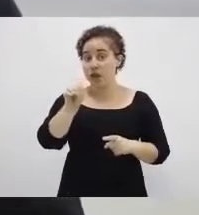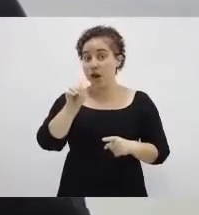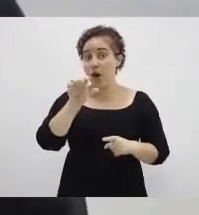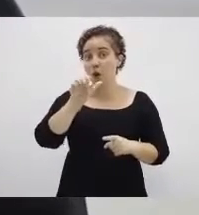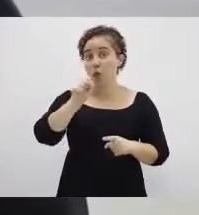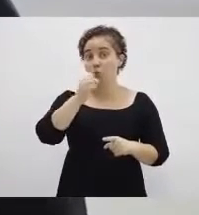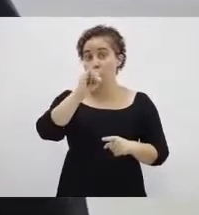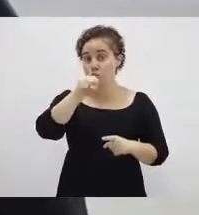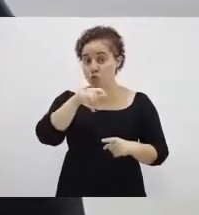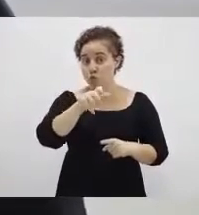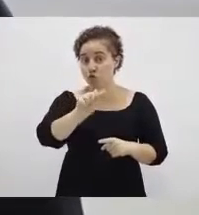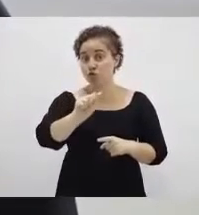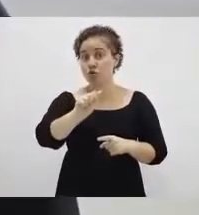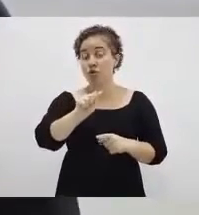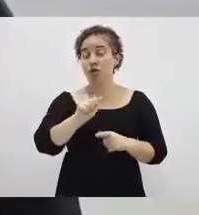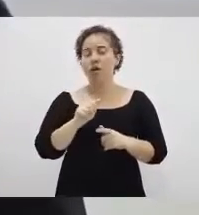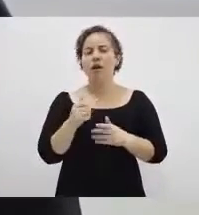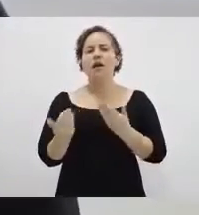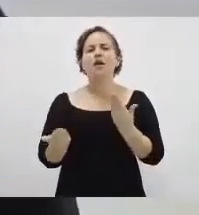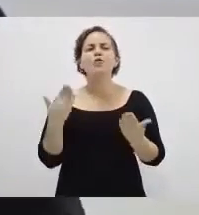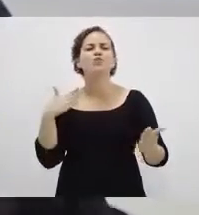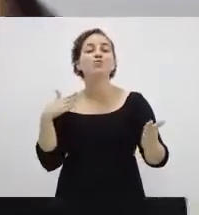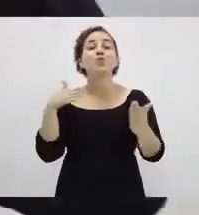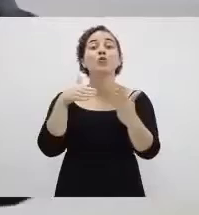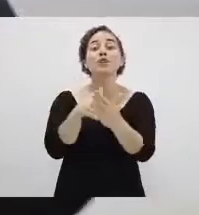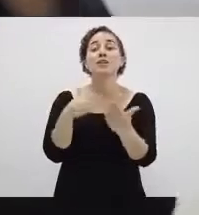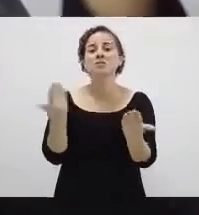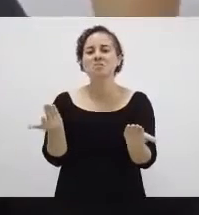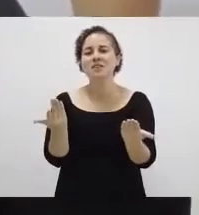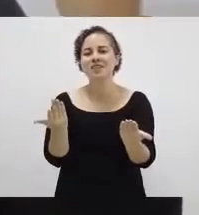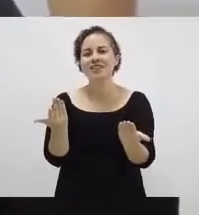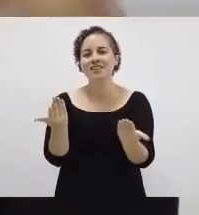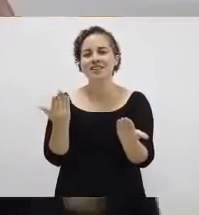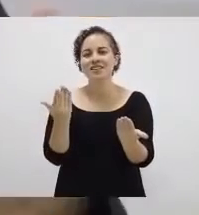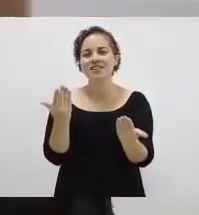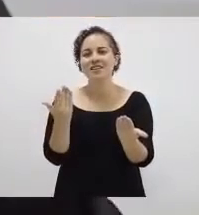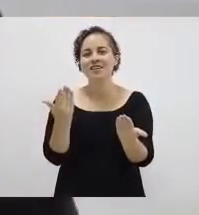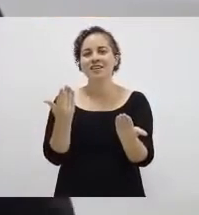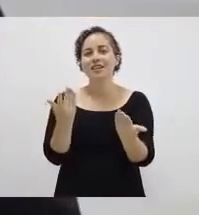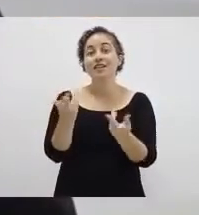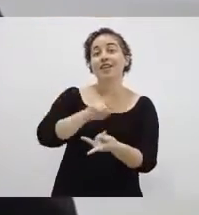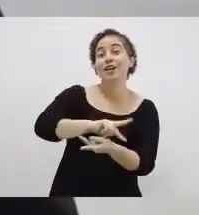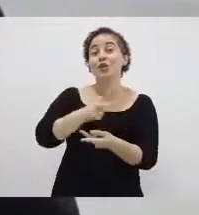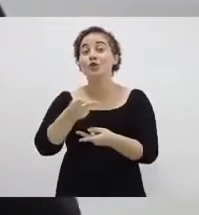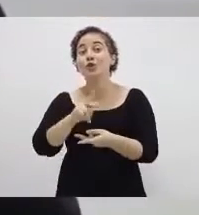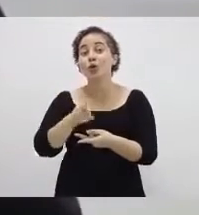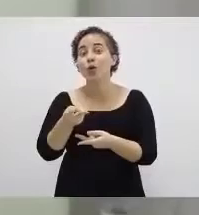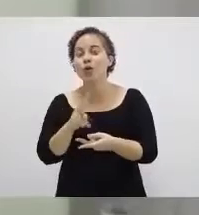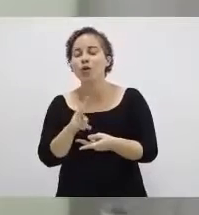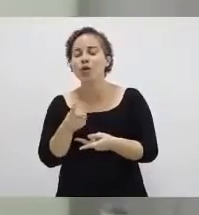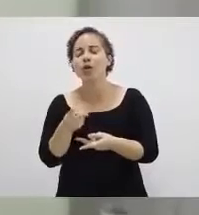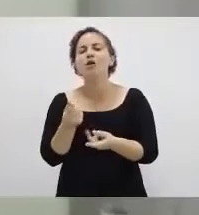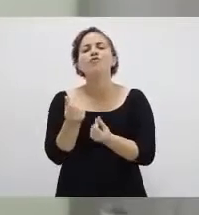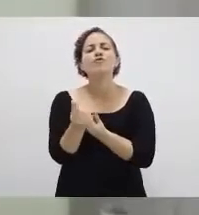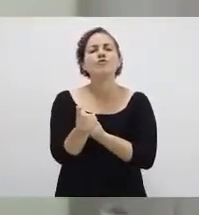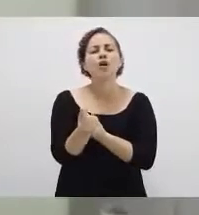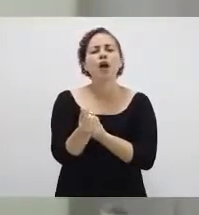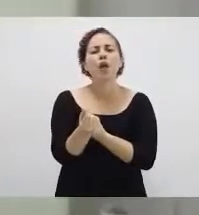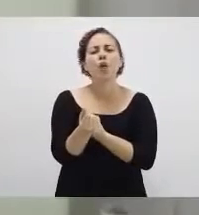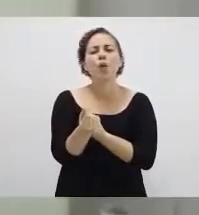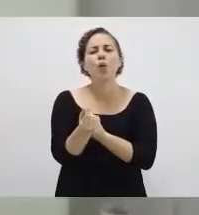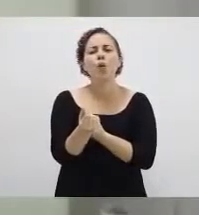limites. Eu sei qual é o limite da banda cambial, tanto o limite superior quanto o limite inferior.